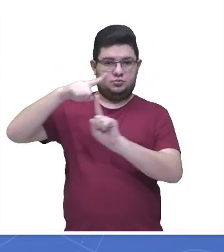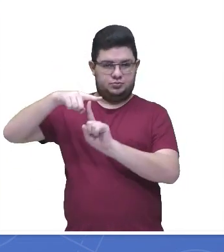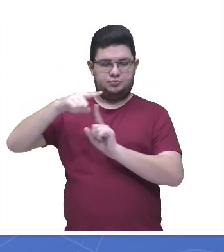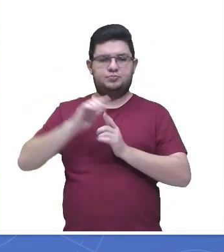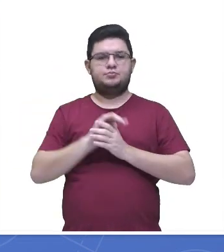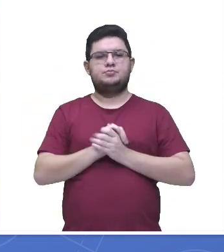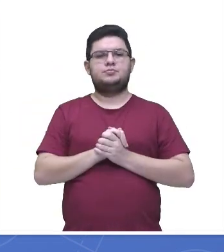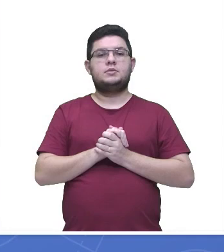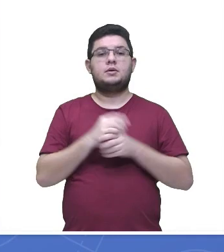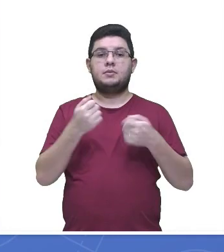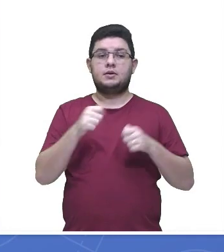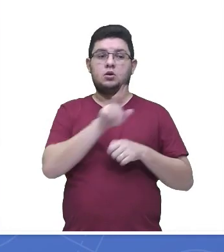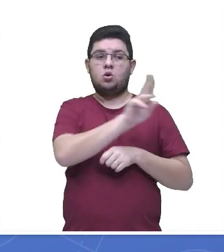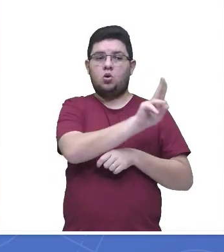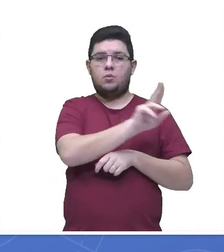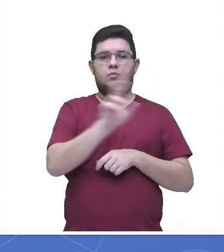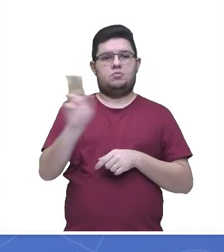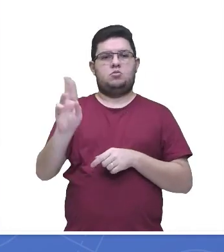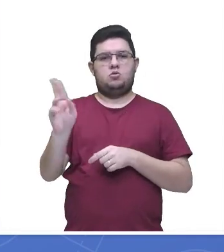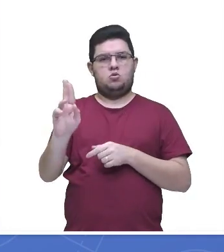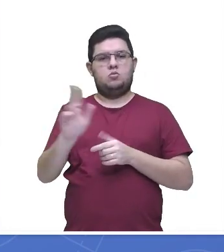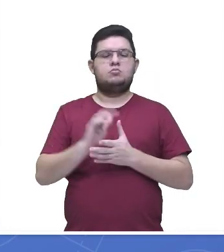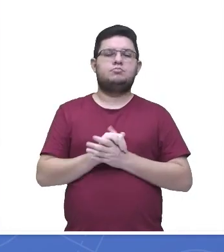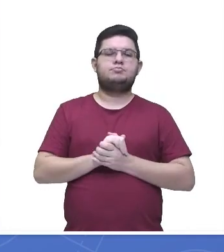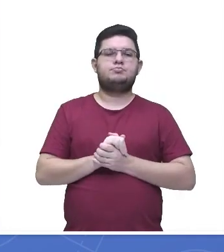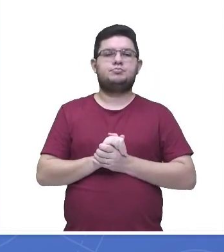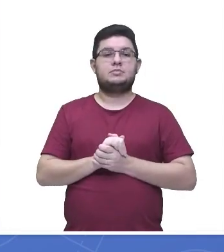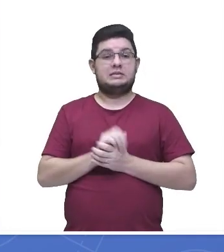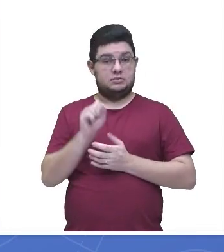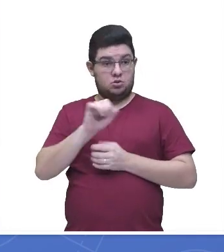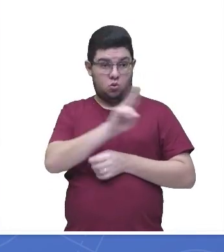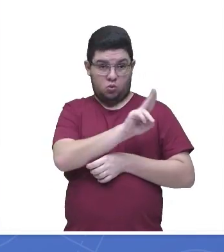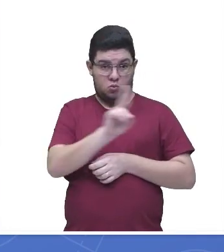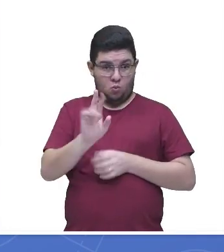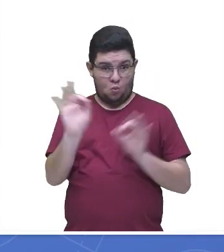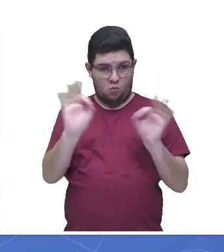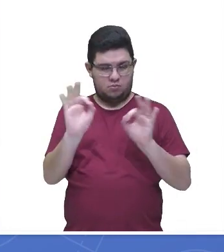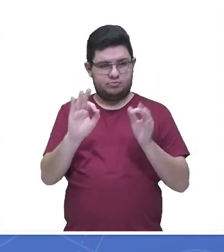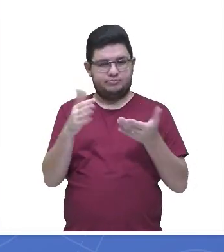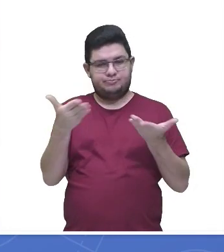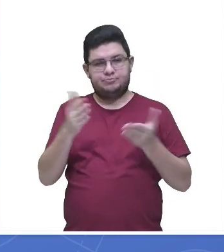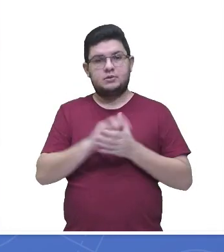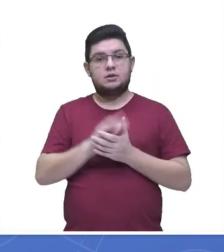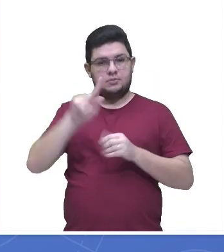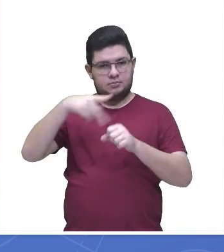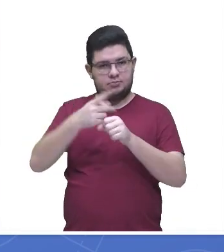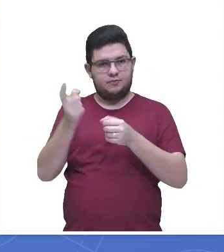temos que dar nome, sem nome não adianta, ok? Volto já já com vocês.